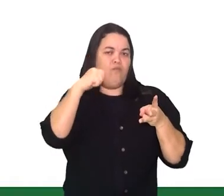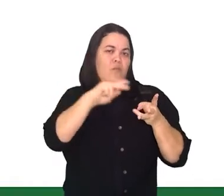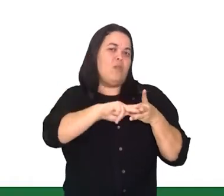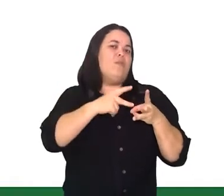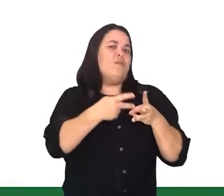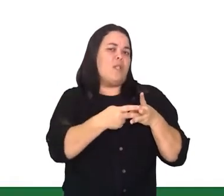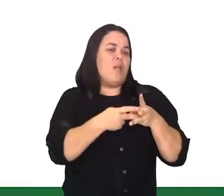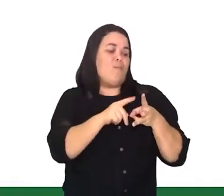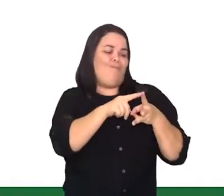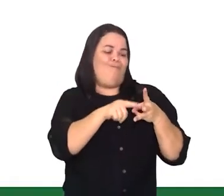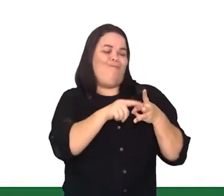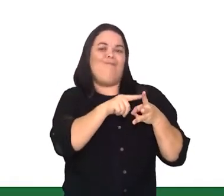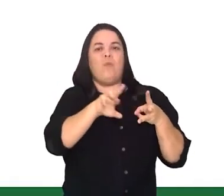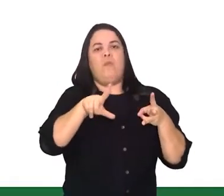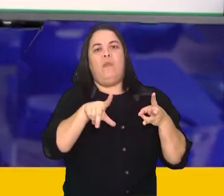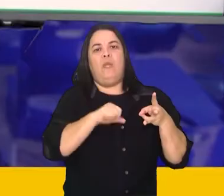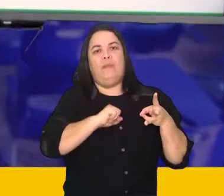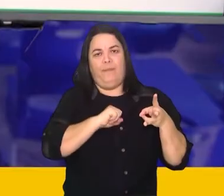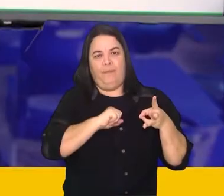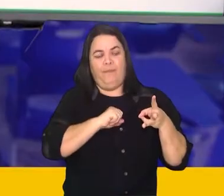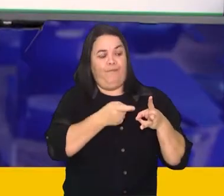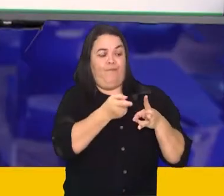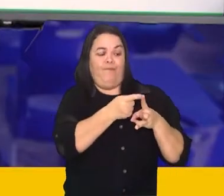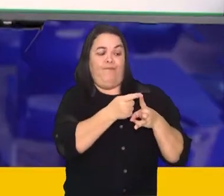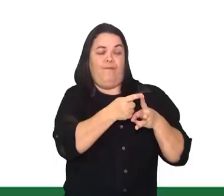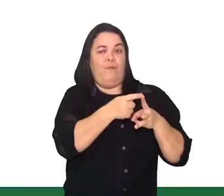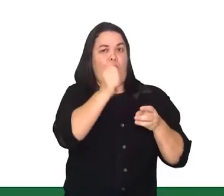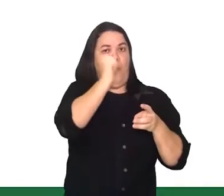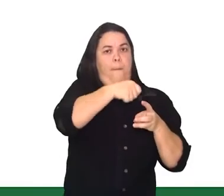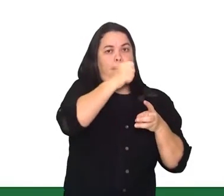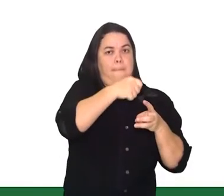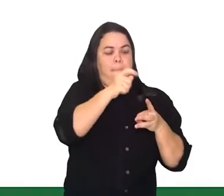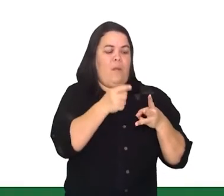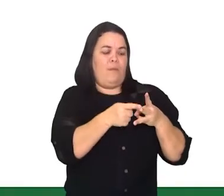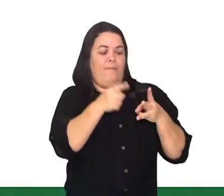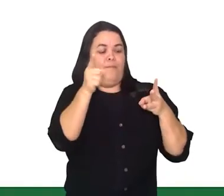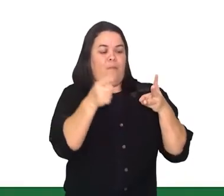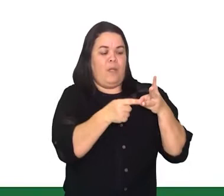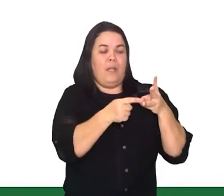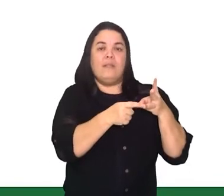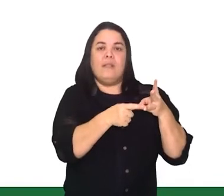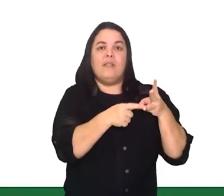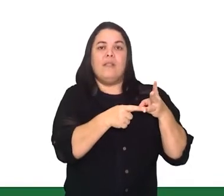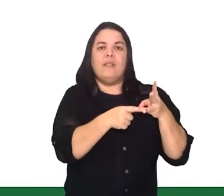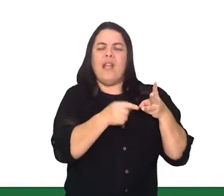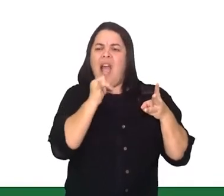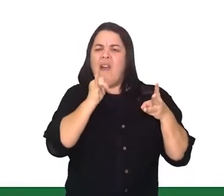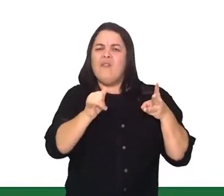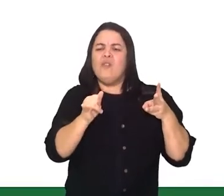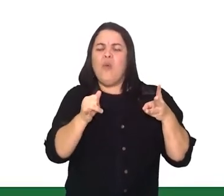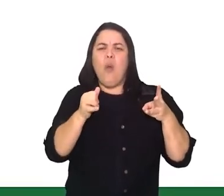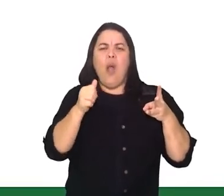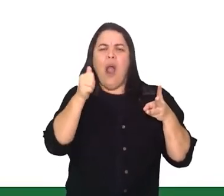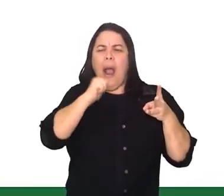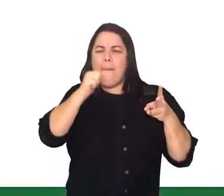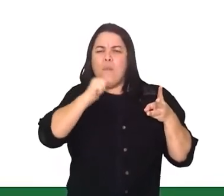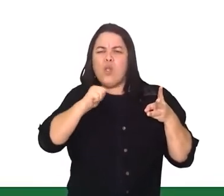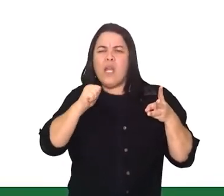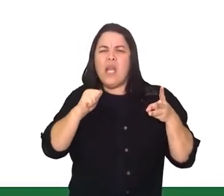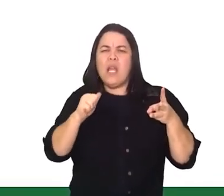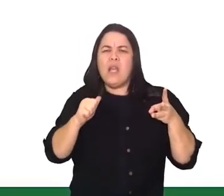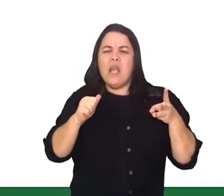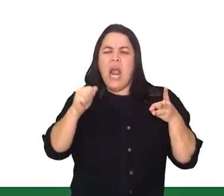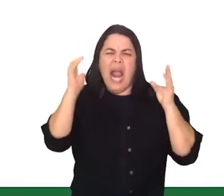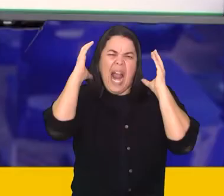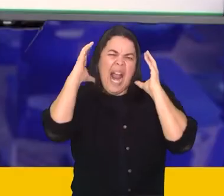significado diferente de cabeça do prego. Já na terceira, Miriam é a cabeça da equipe. Significa o quê?